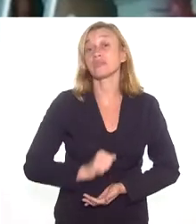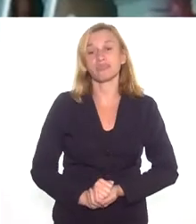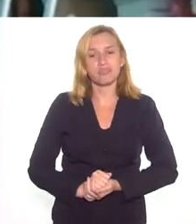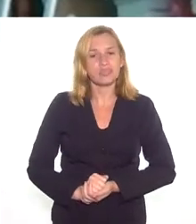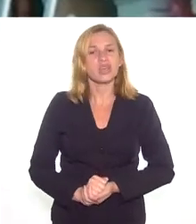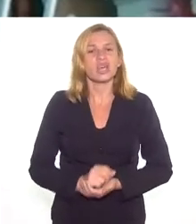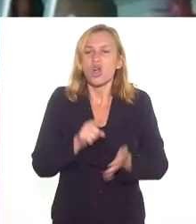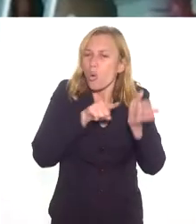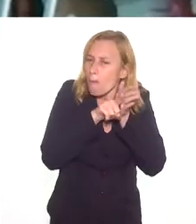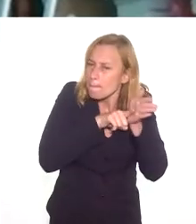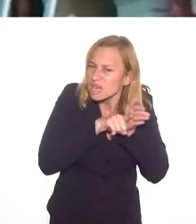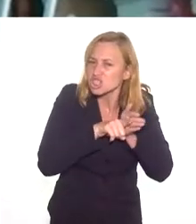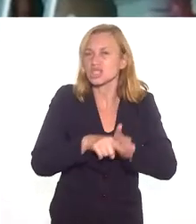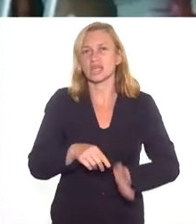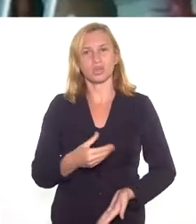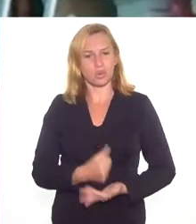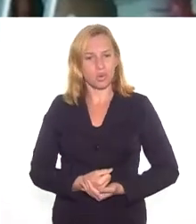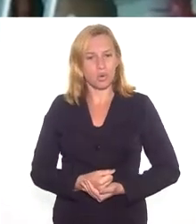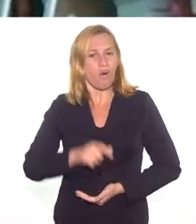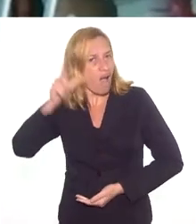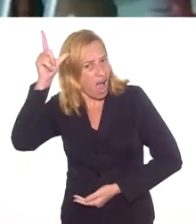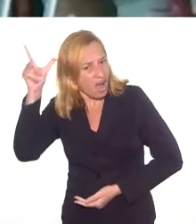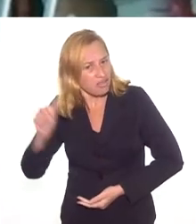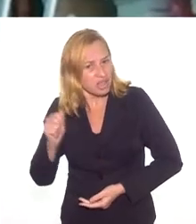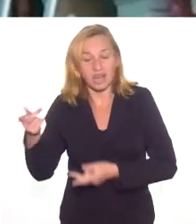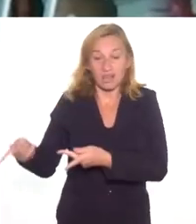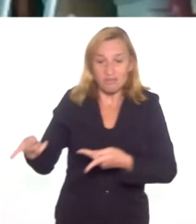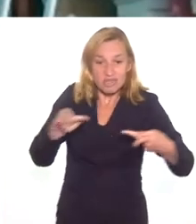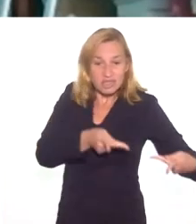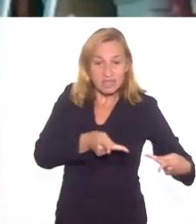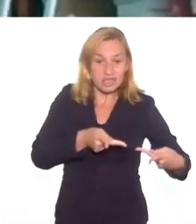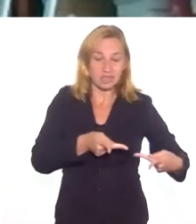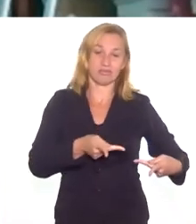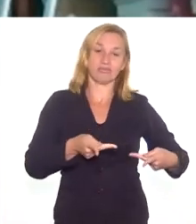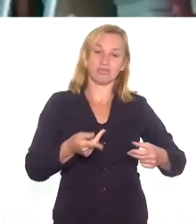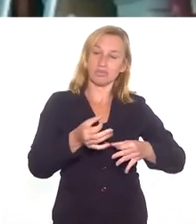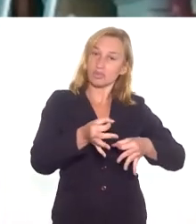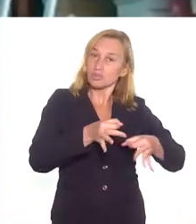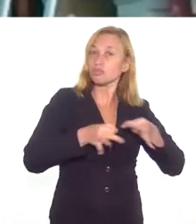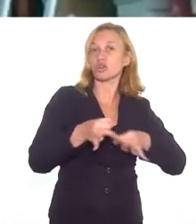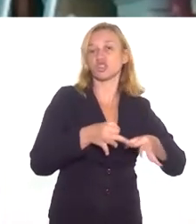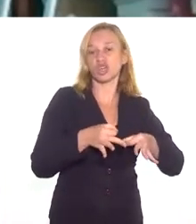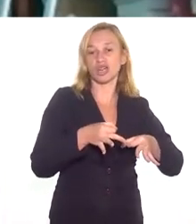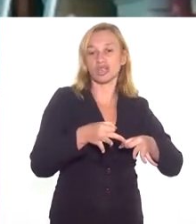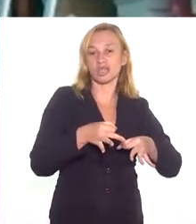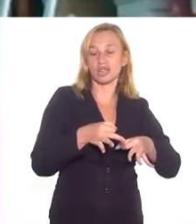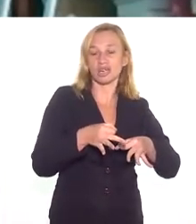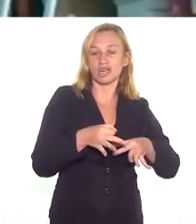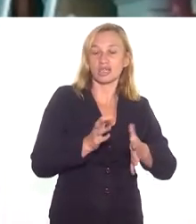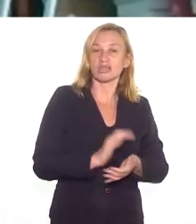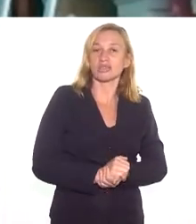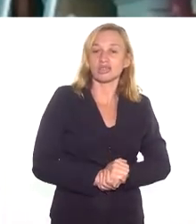Brasil. Inclusive, quando pesquisador africano visitava o Afroasiático,